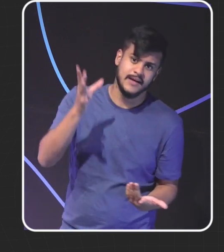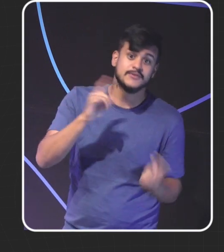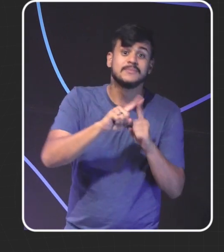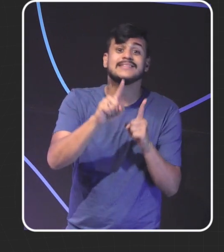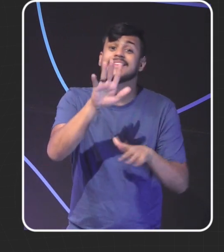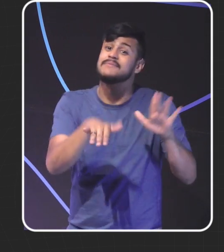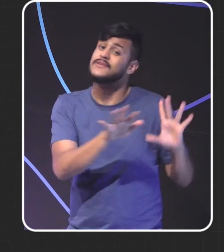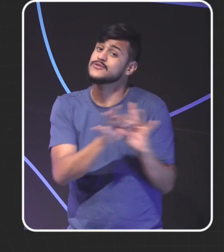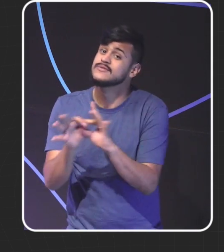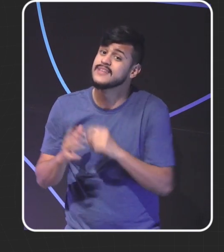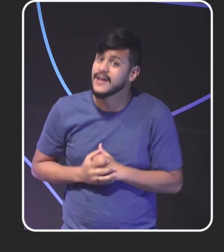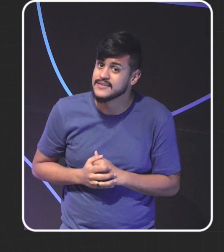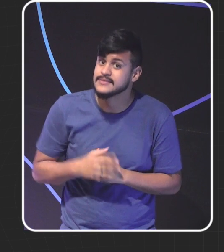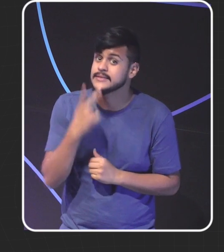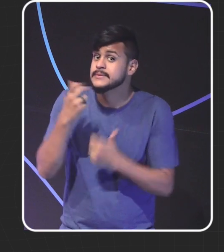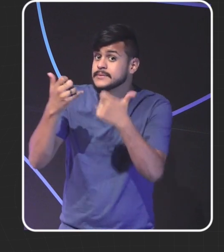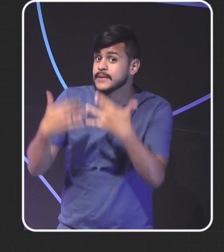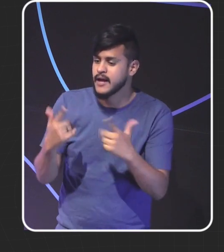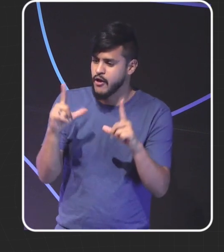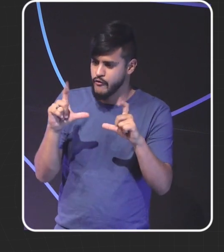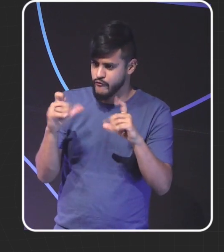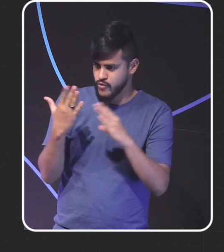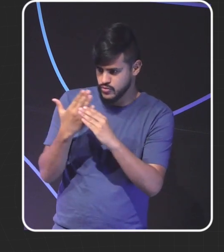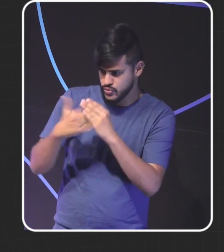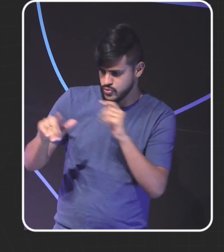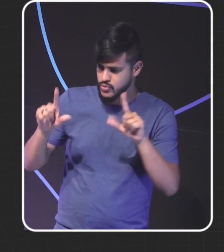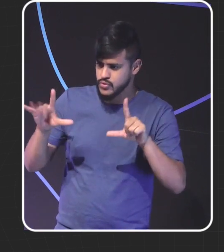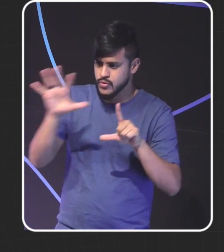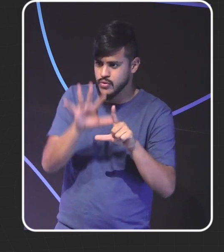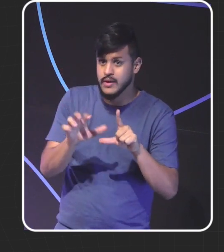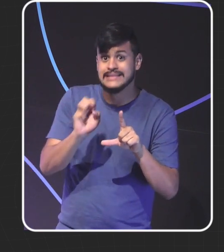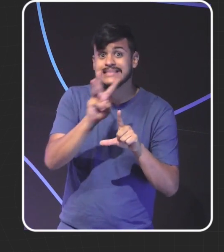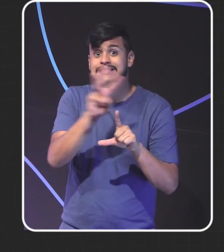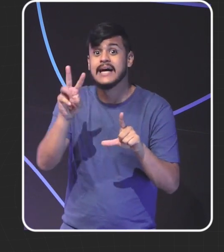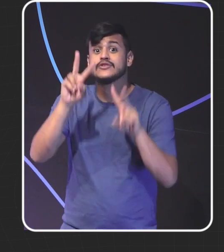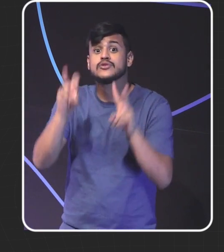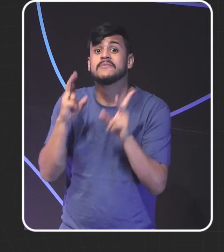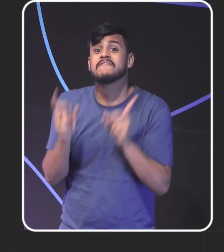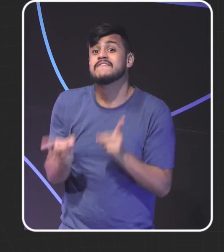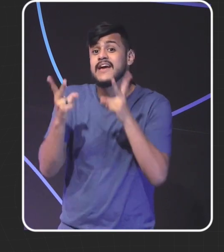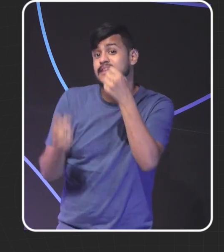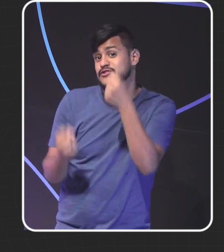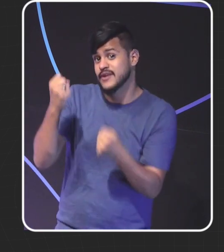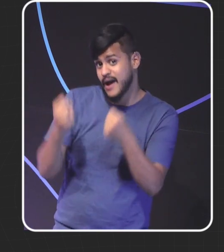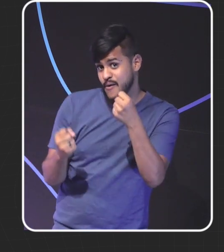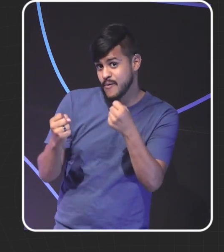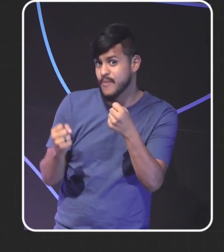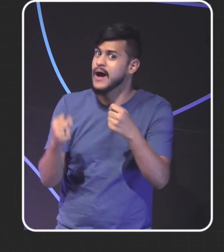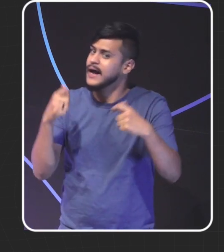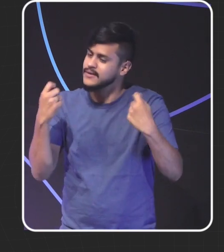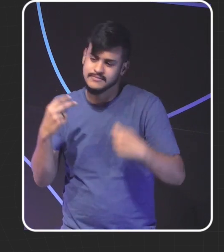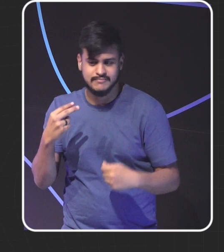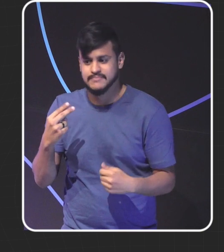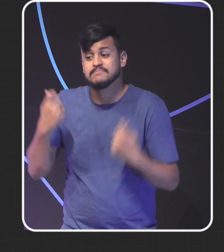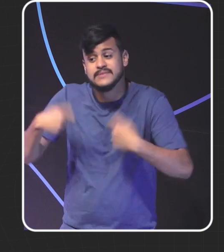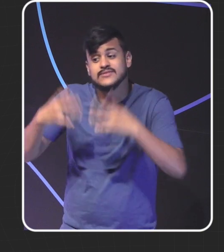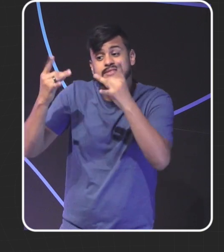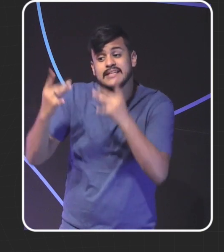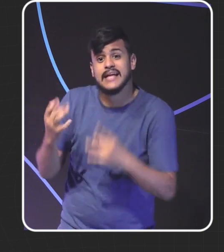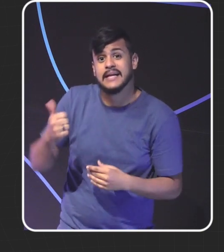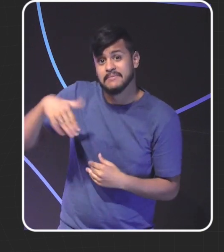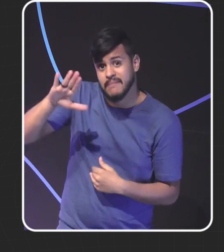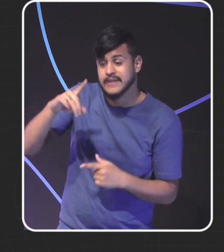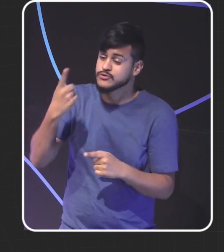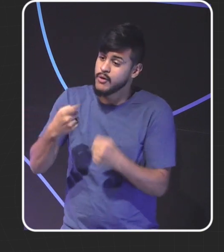contexto. Se eu colocar essa foto de um carro num site de venda de veículos, eu vou ter que focar numa descrição mais detalhada, que é um